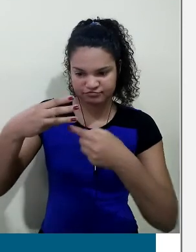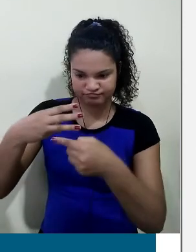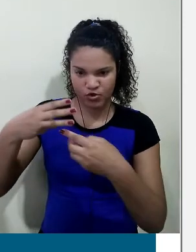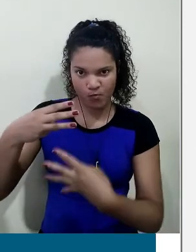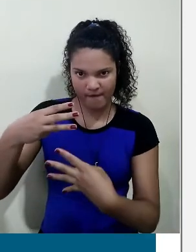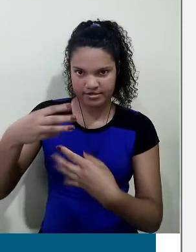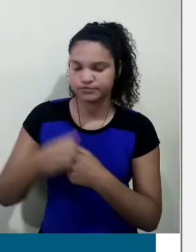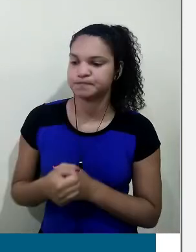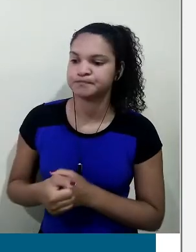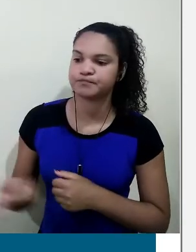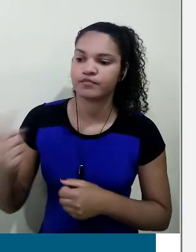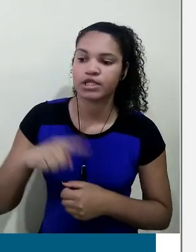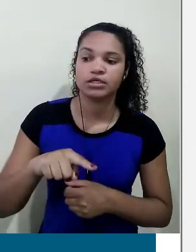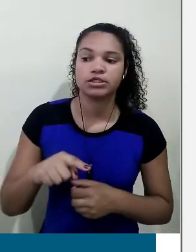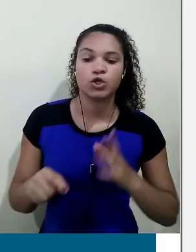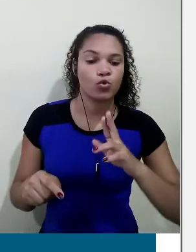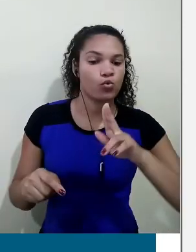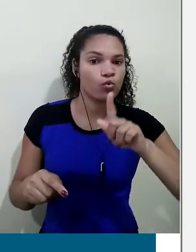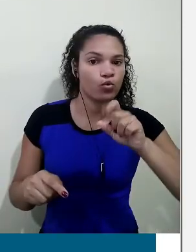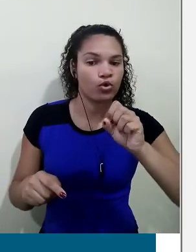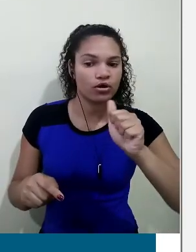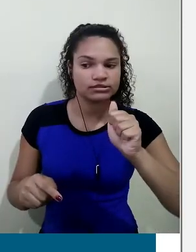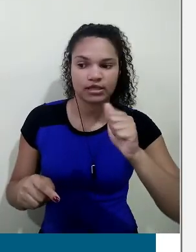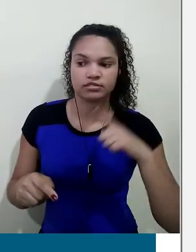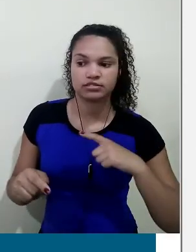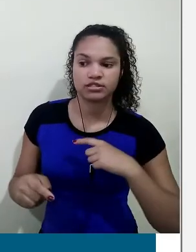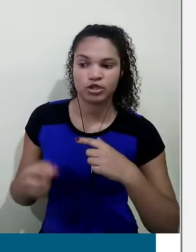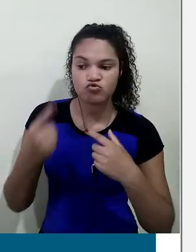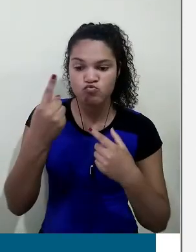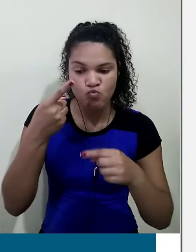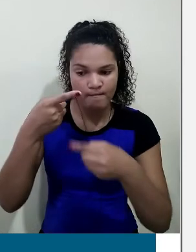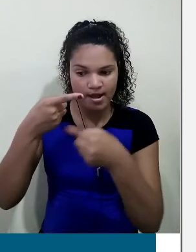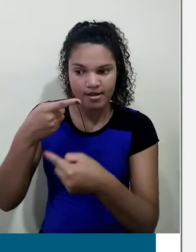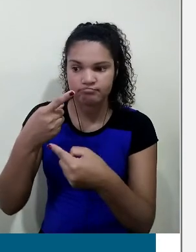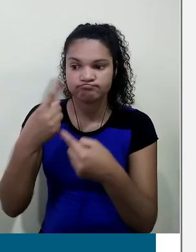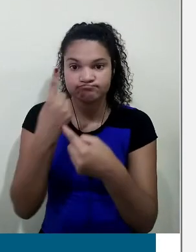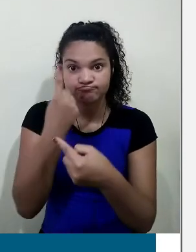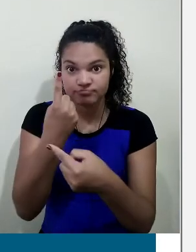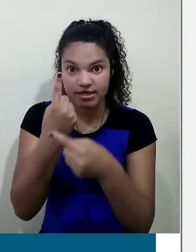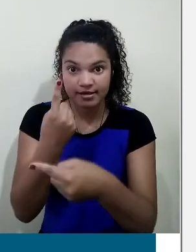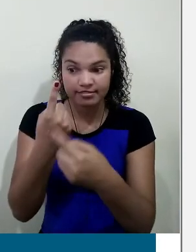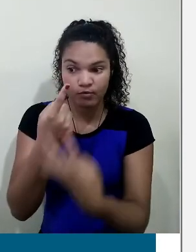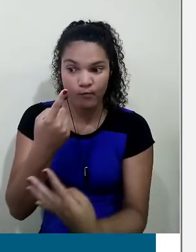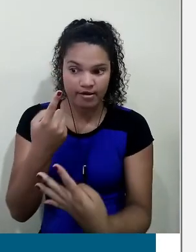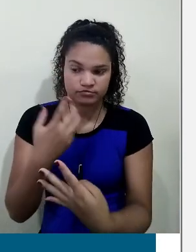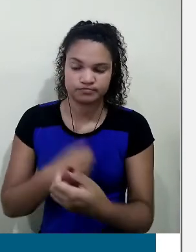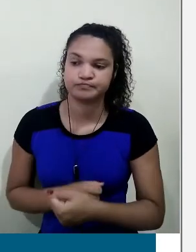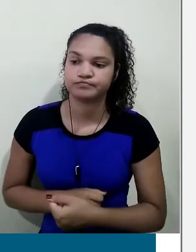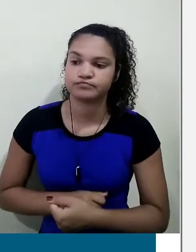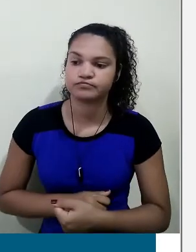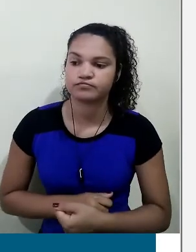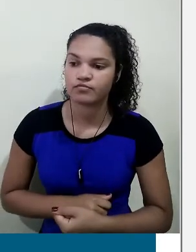casos possíveis, e para sementes rugosas nós temos uma possibilidade em cada 4 casos possíveis. E